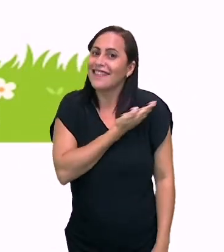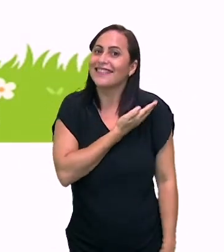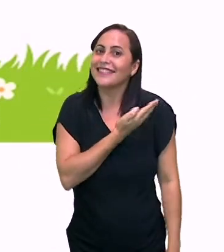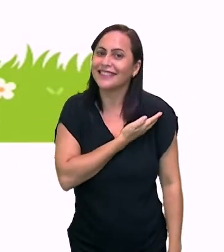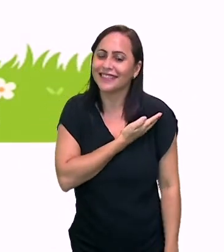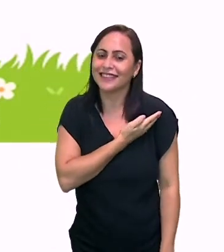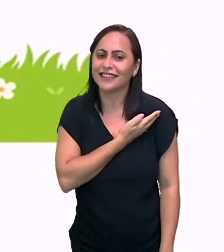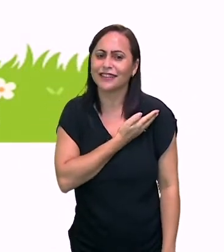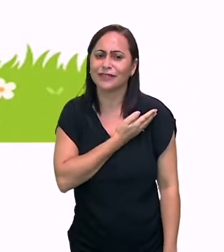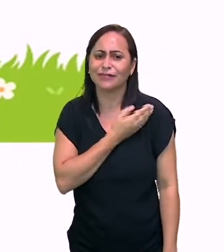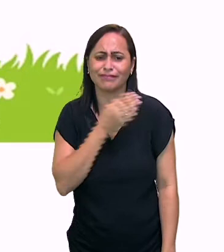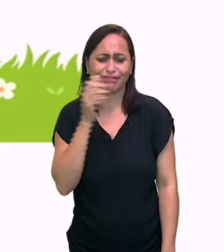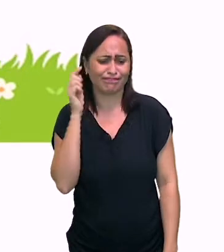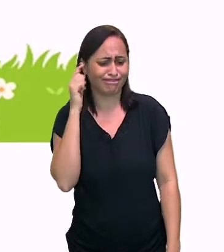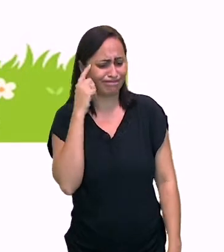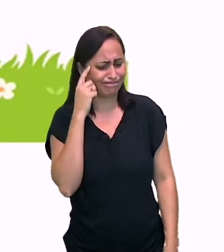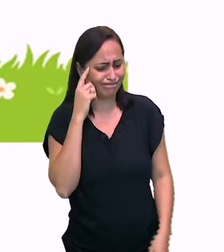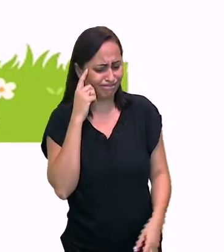Mas se procurar,